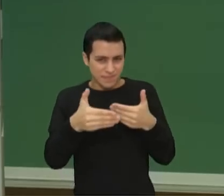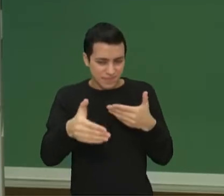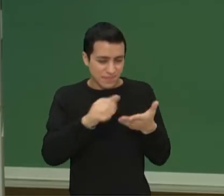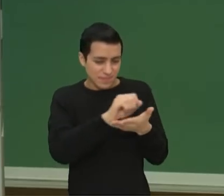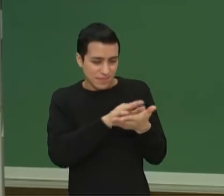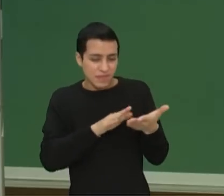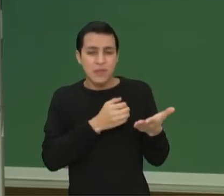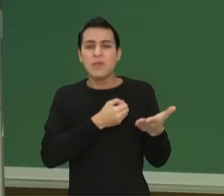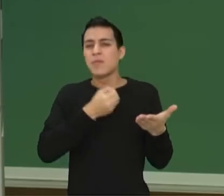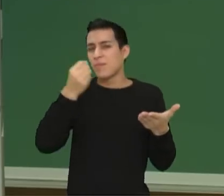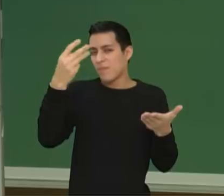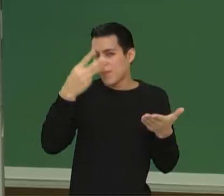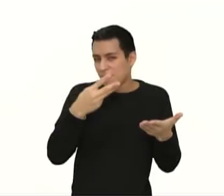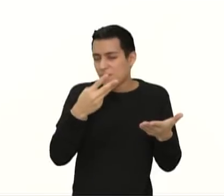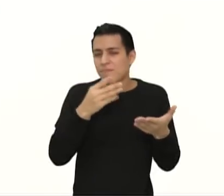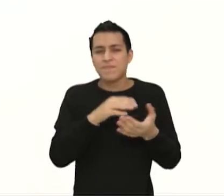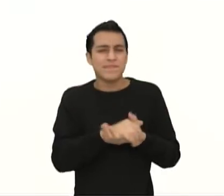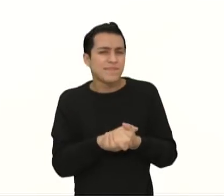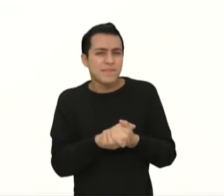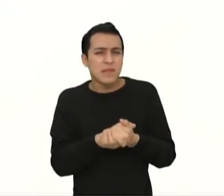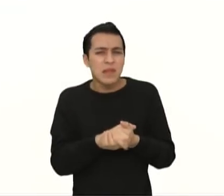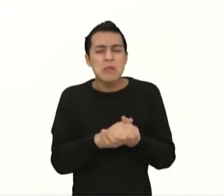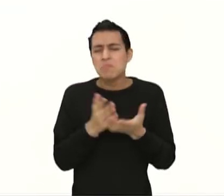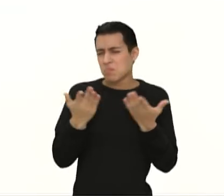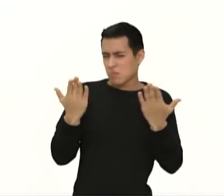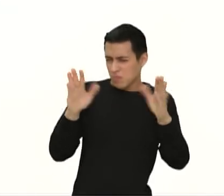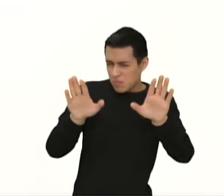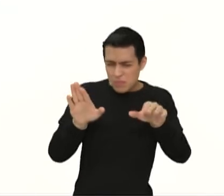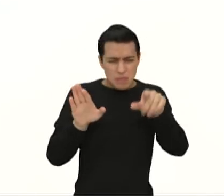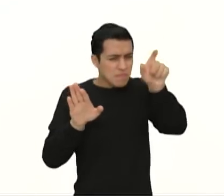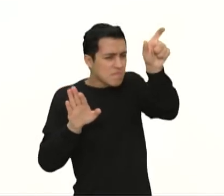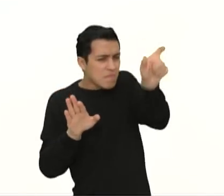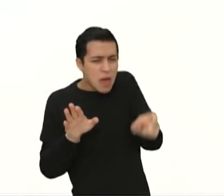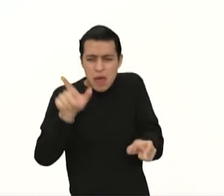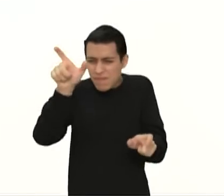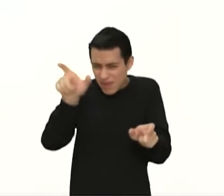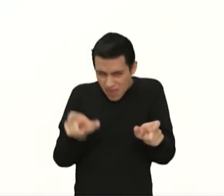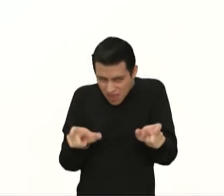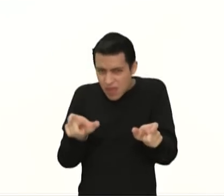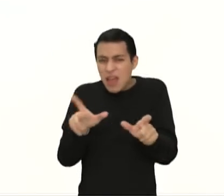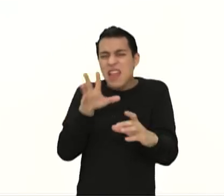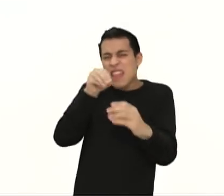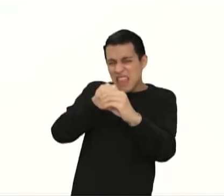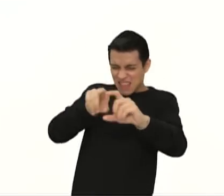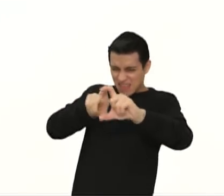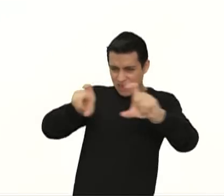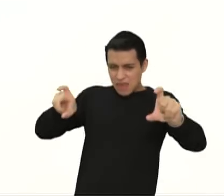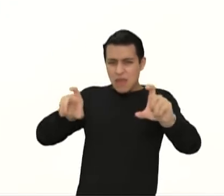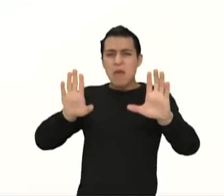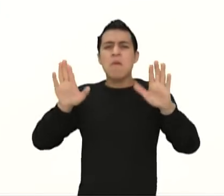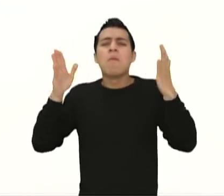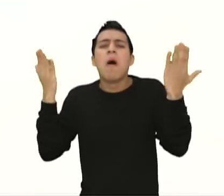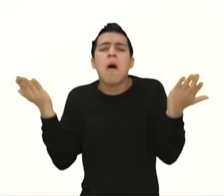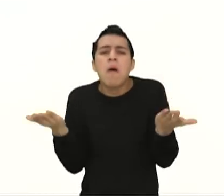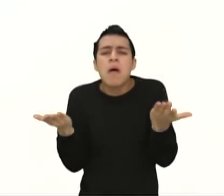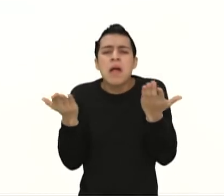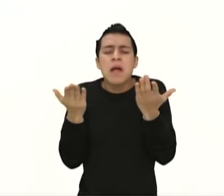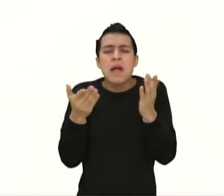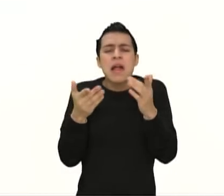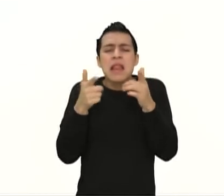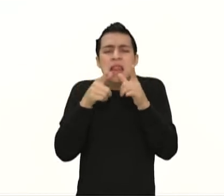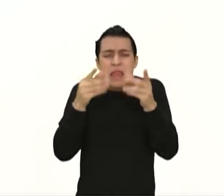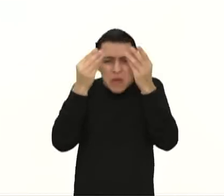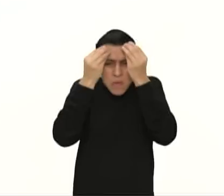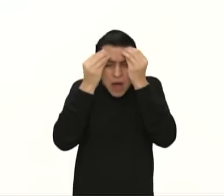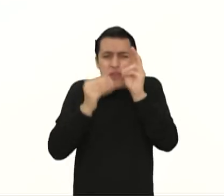número 3. Quanto aos personagens do texto, qual é a figura de linguagem explorada na